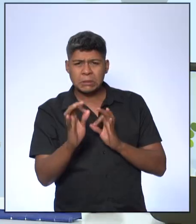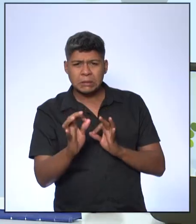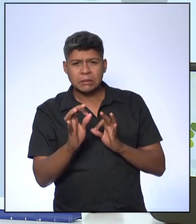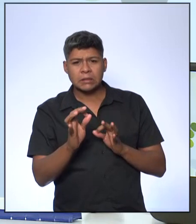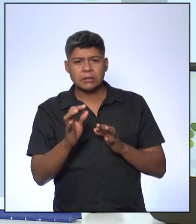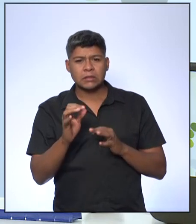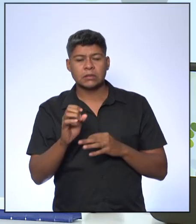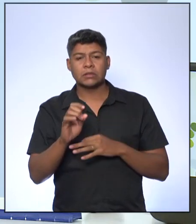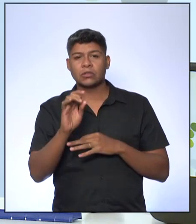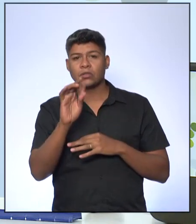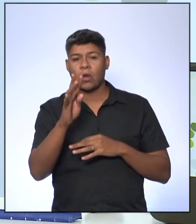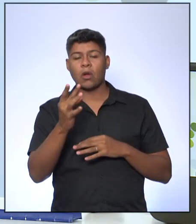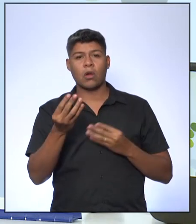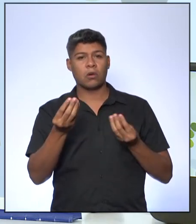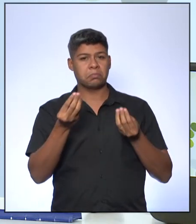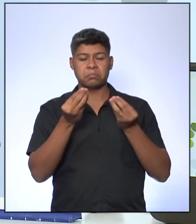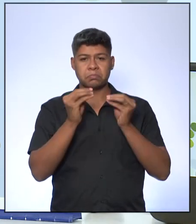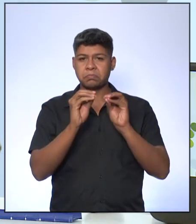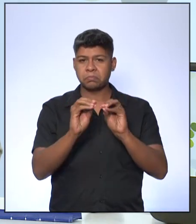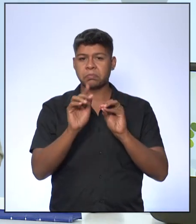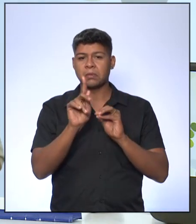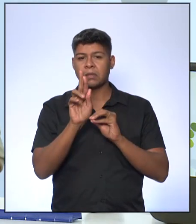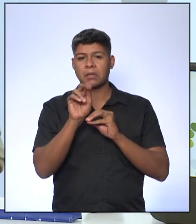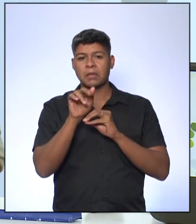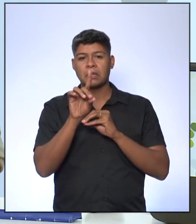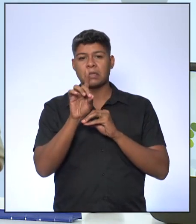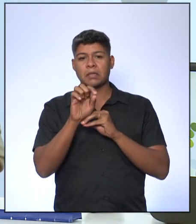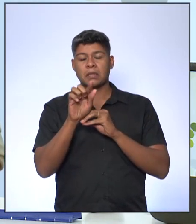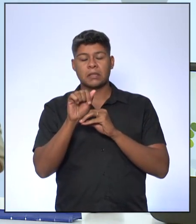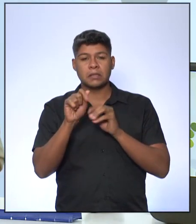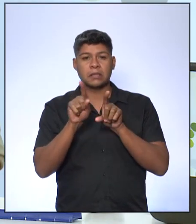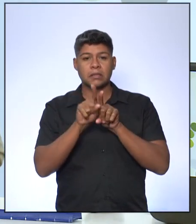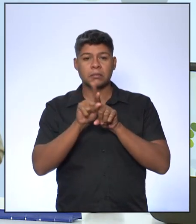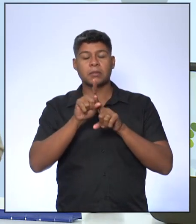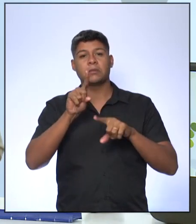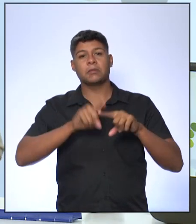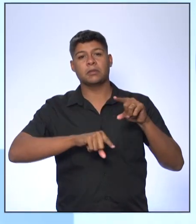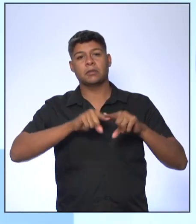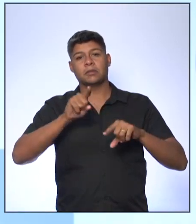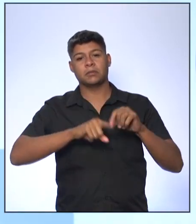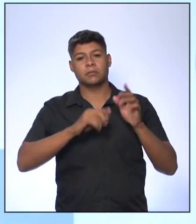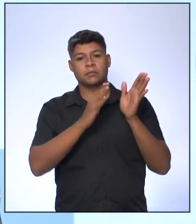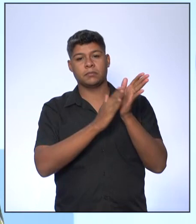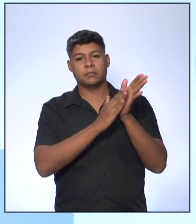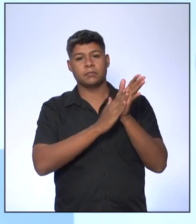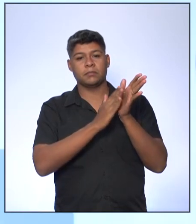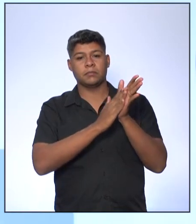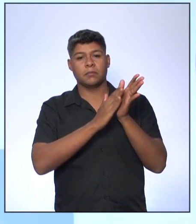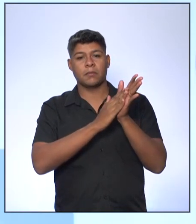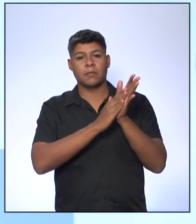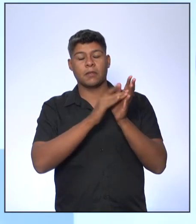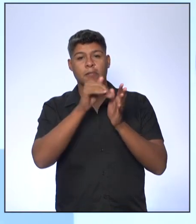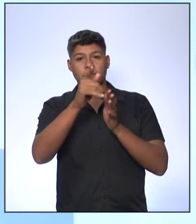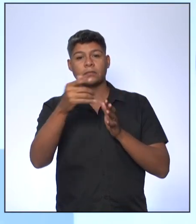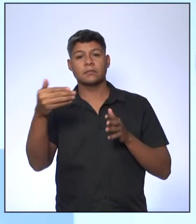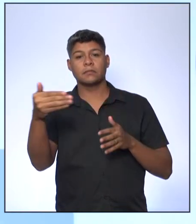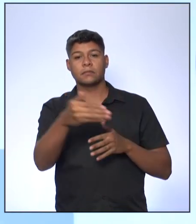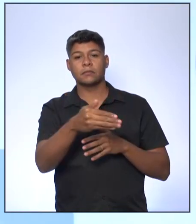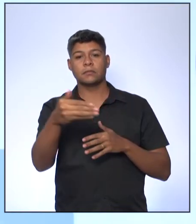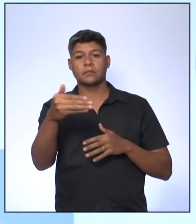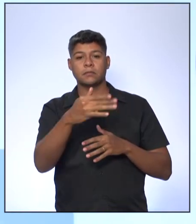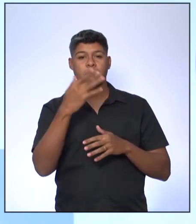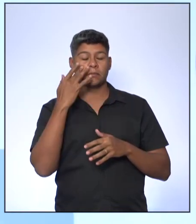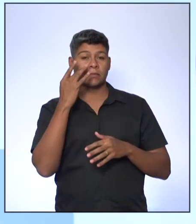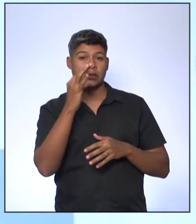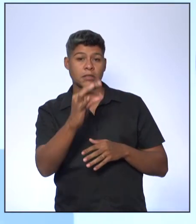colocando menos as grandezas, né? E os aparelhos. Então, ótimo. Então, parabéns aí por vocês estarem atentos